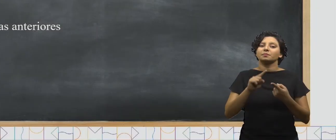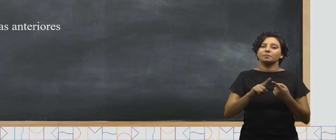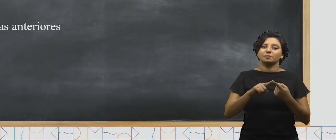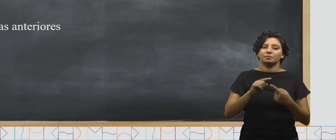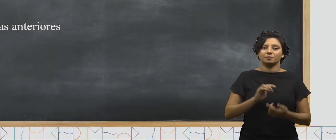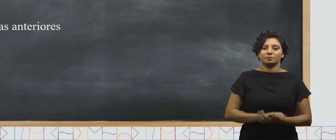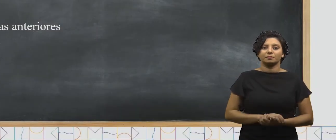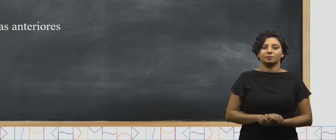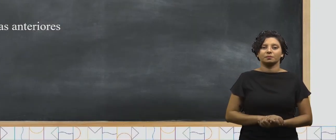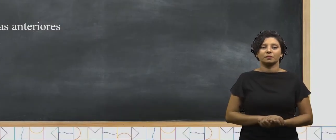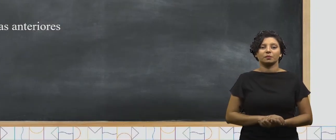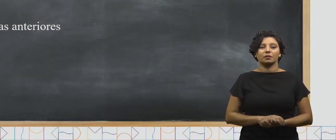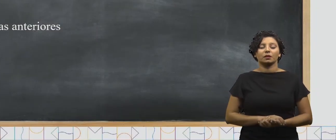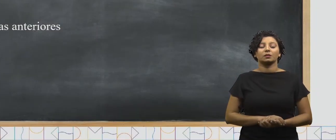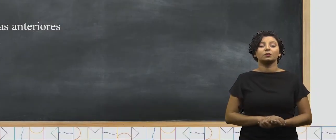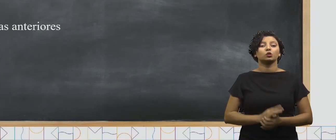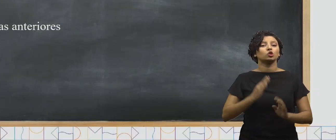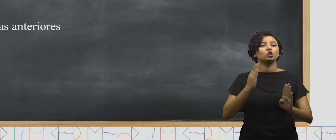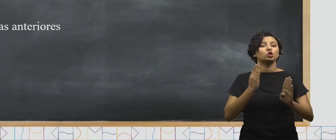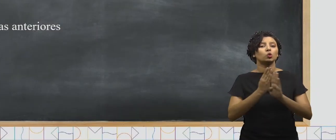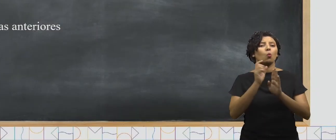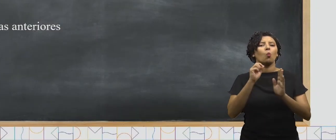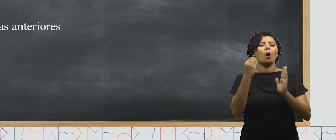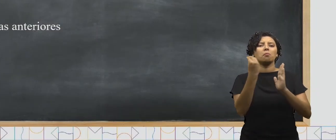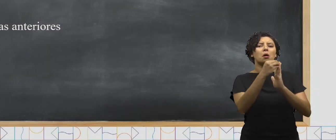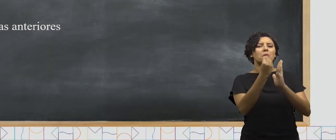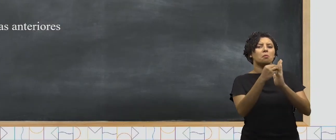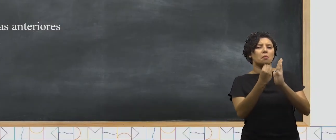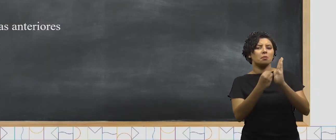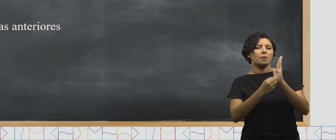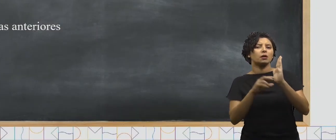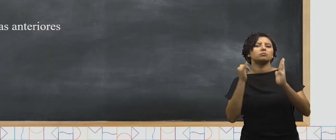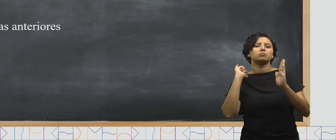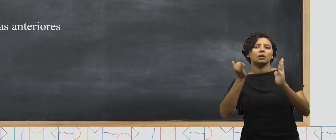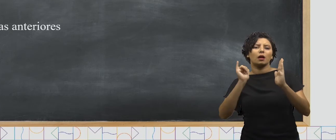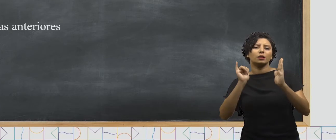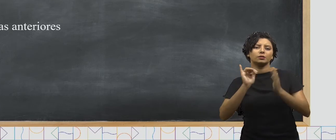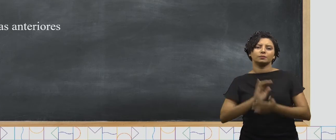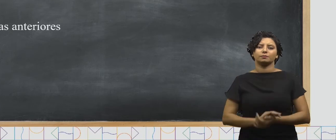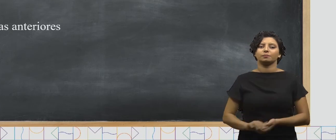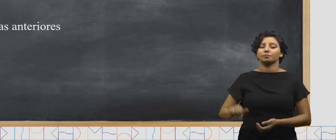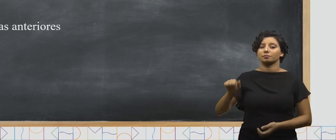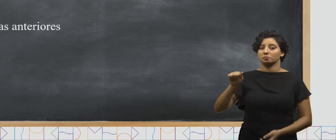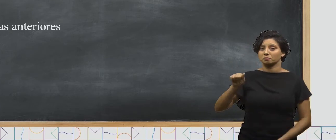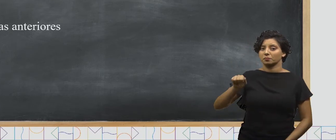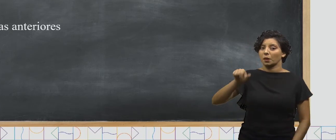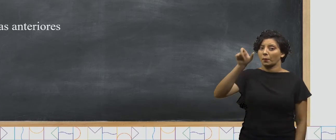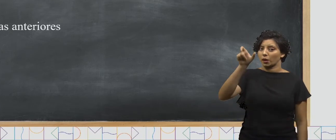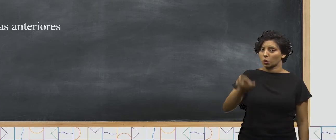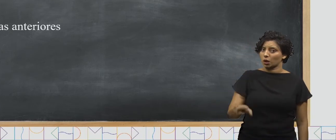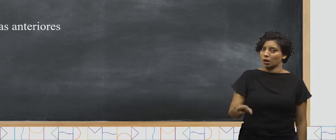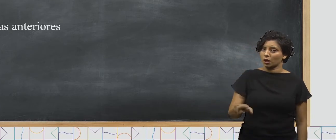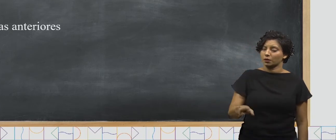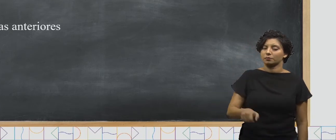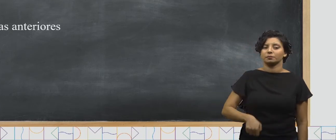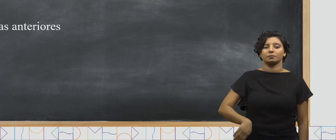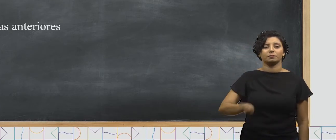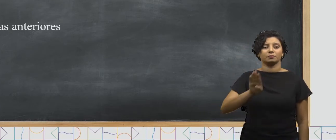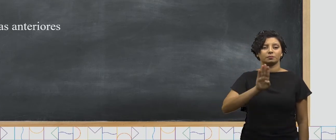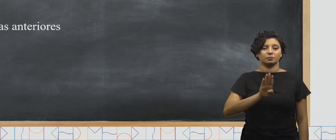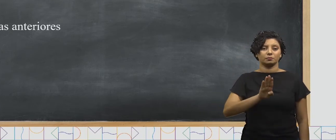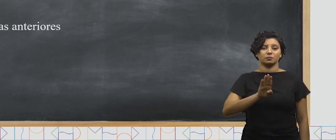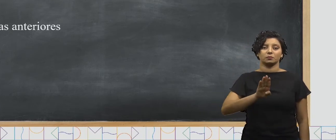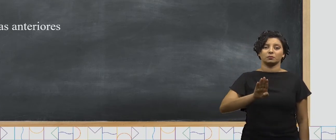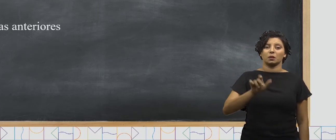Atividade número 1. Identifique os elementos de uma narrativa. Letra A,